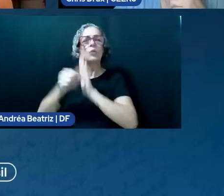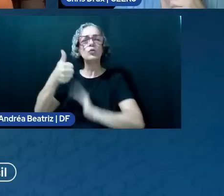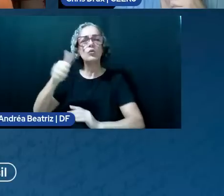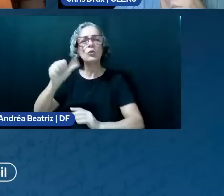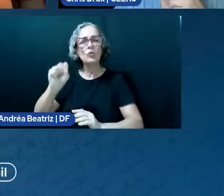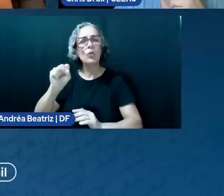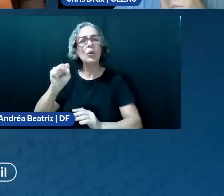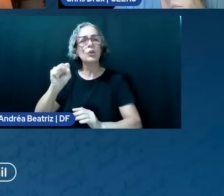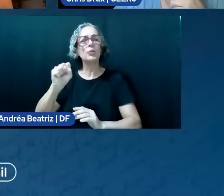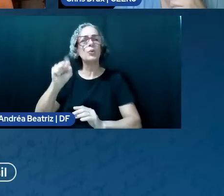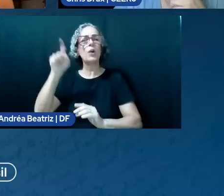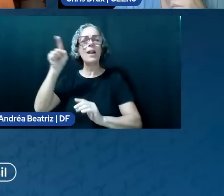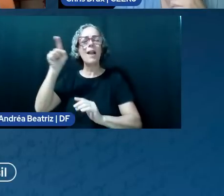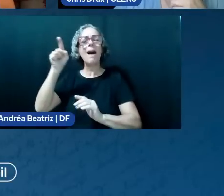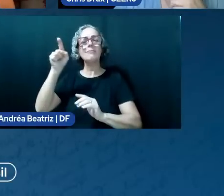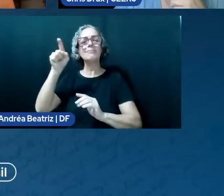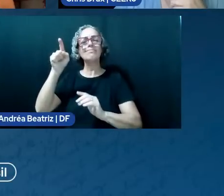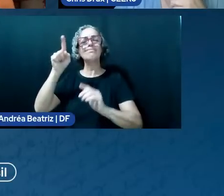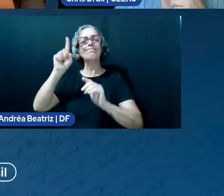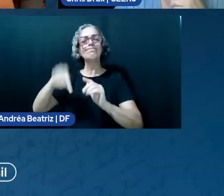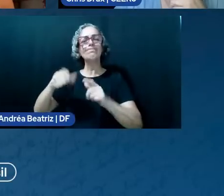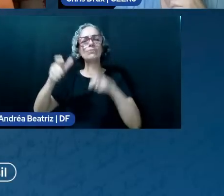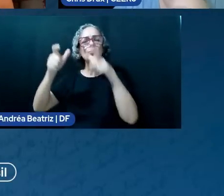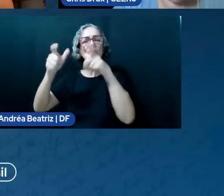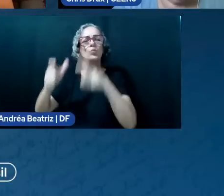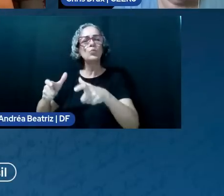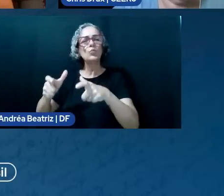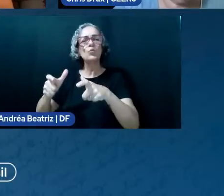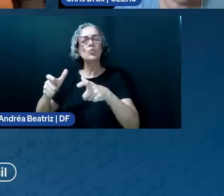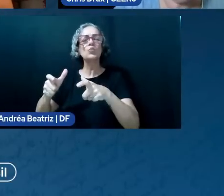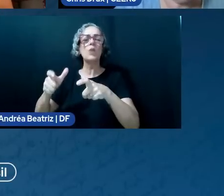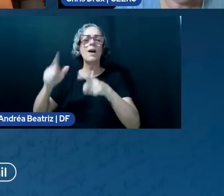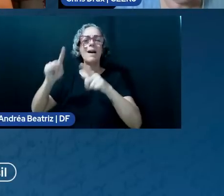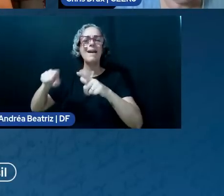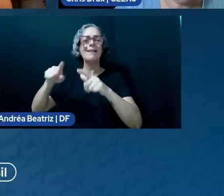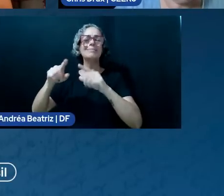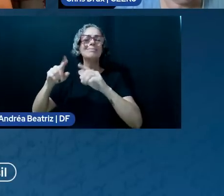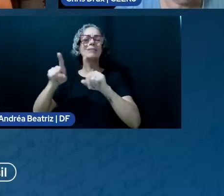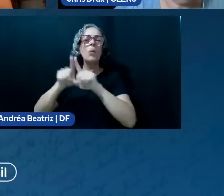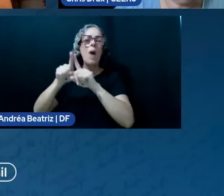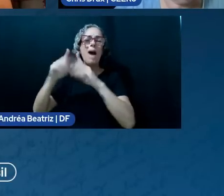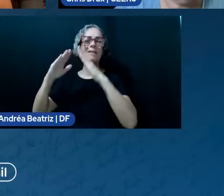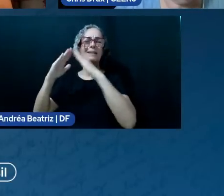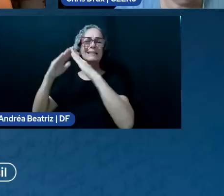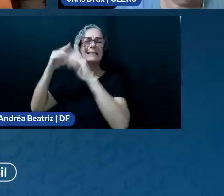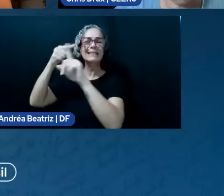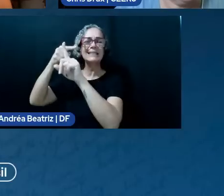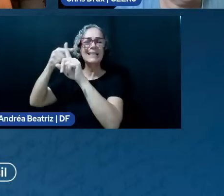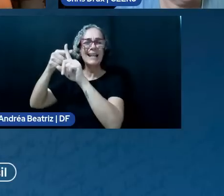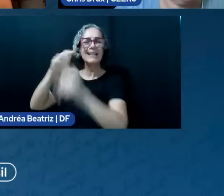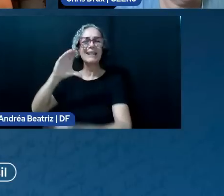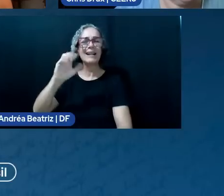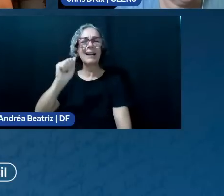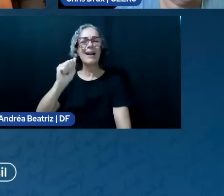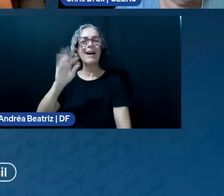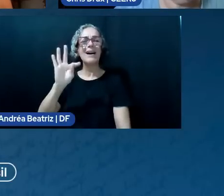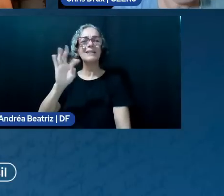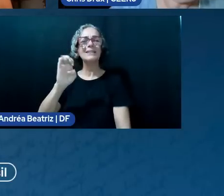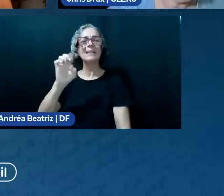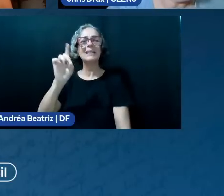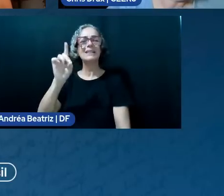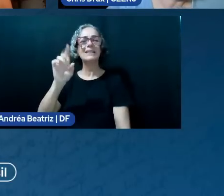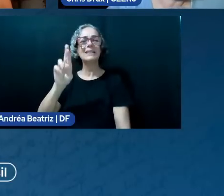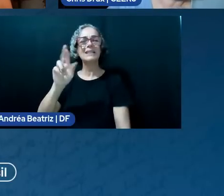Saint-Médard, que era uma catedral que existia ali, onde estava enterrado um padre que era tido como santo,